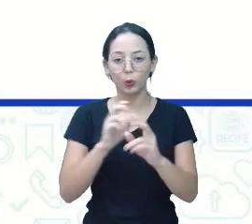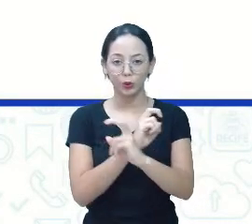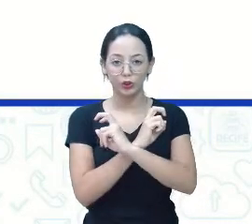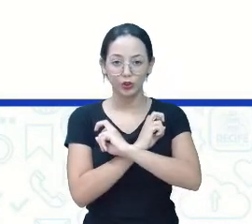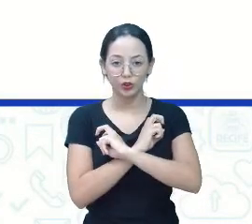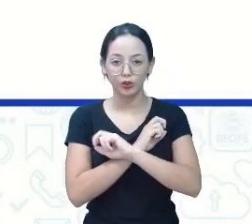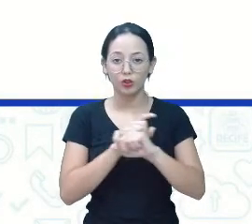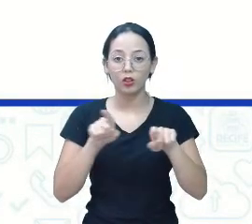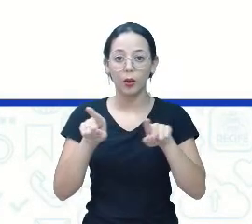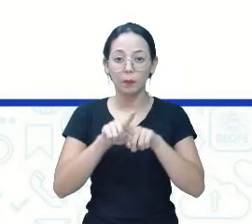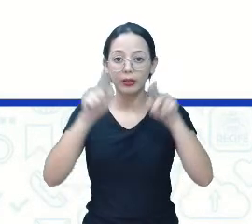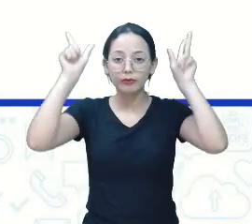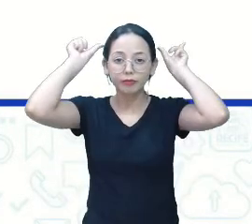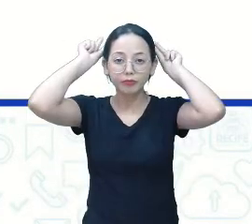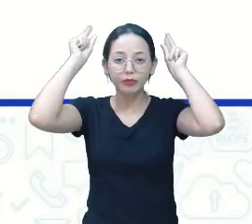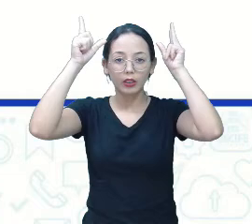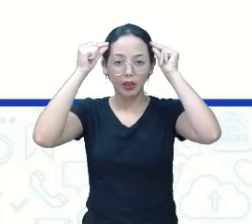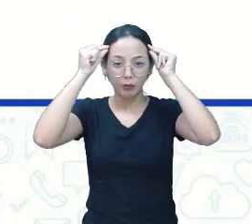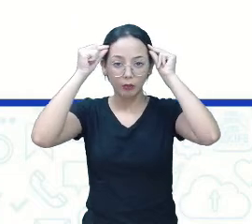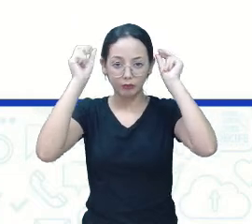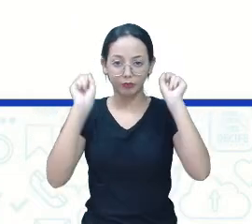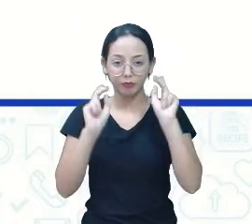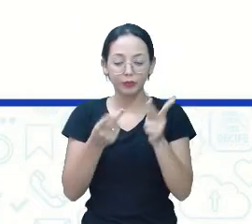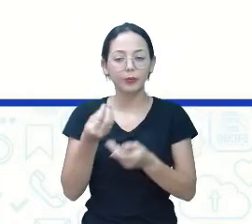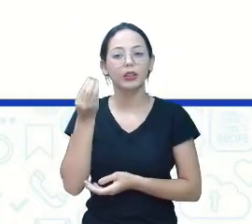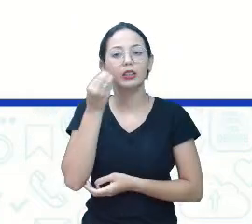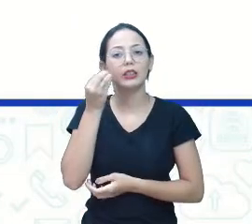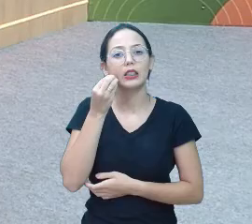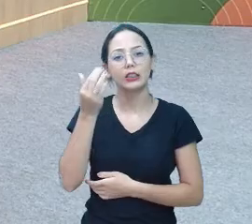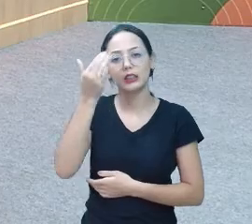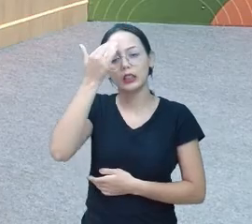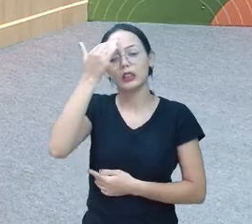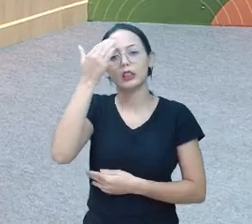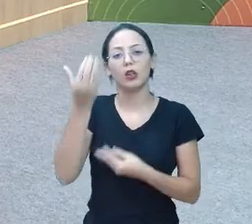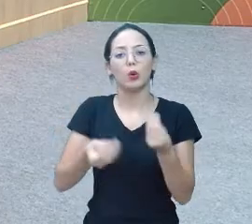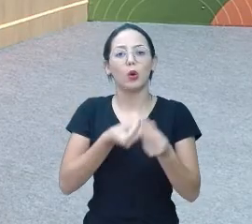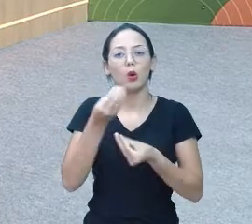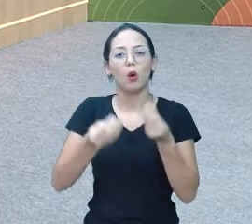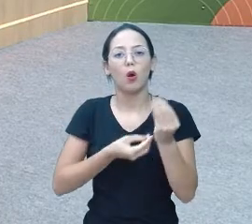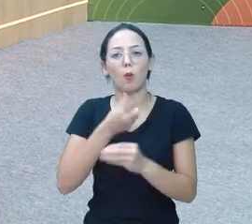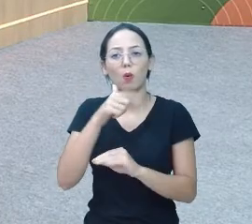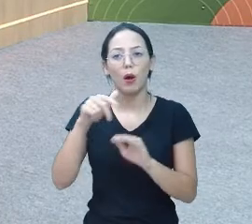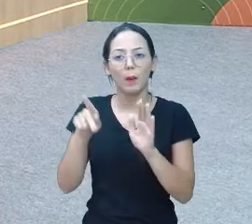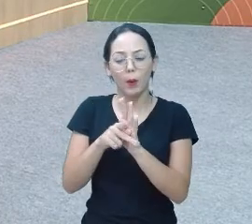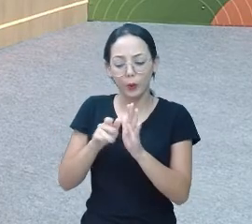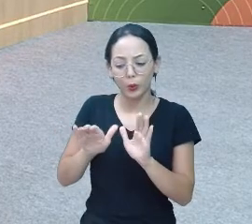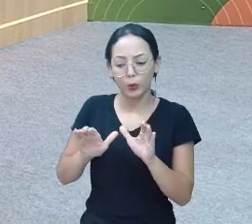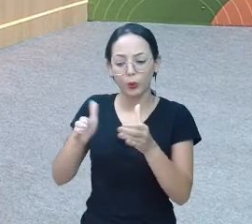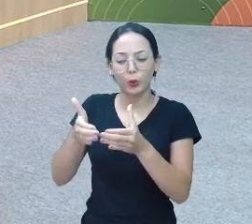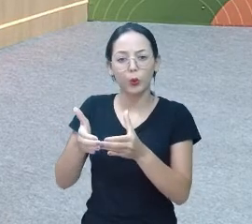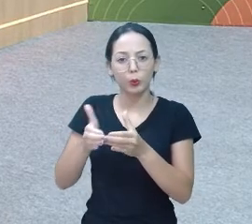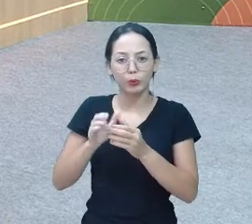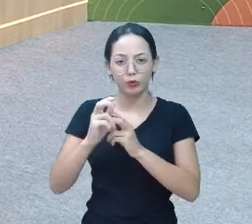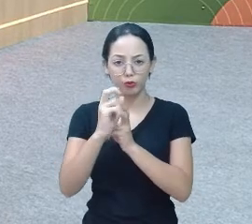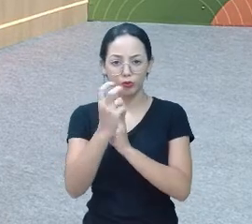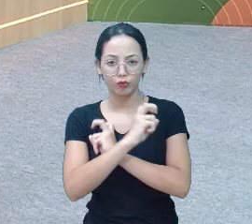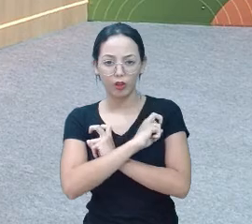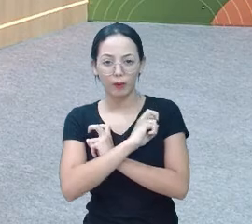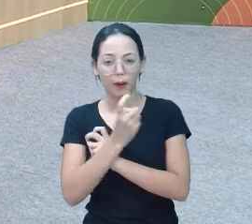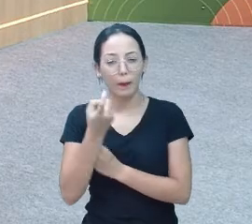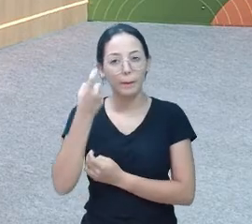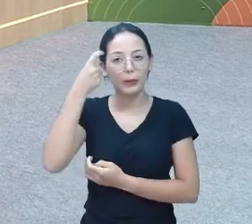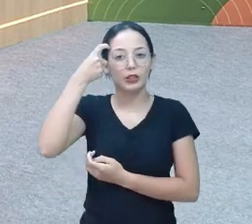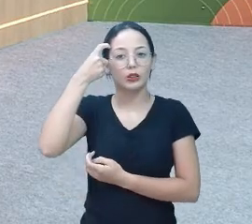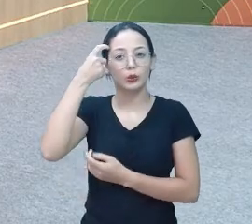egípcias e gregas, tá certo? Nessa ordem, vamos tentar entender um pouco como é que a civilização egípcia